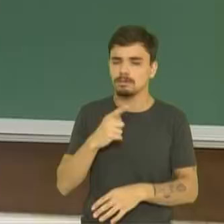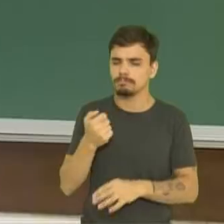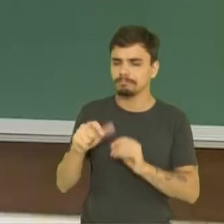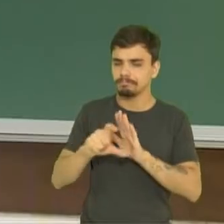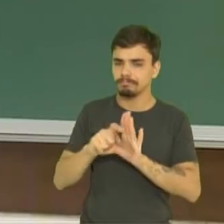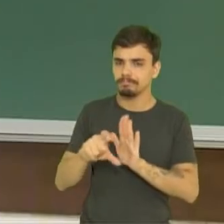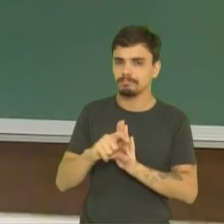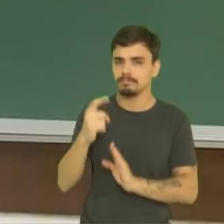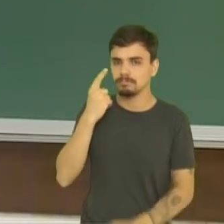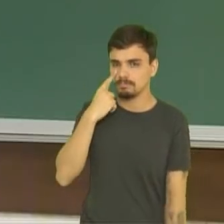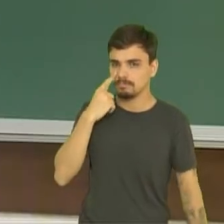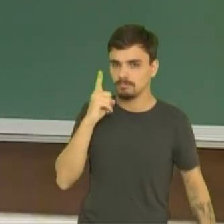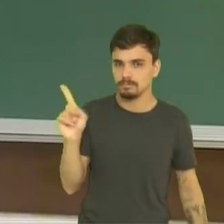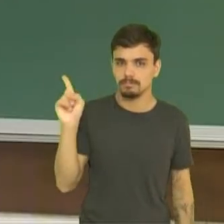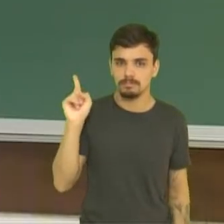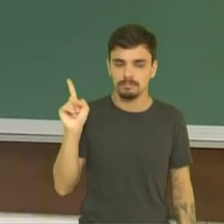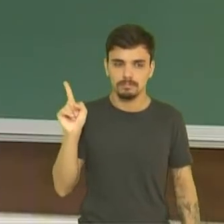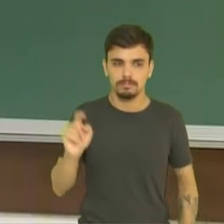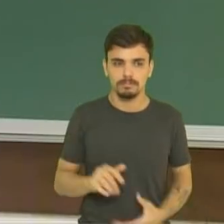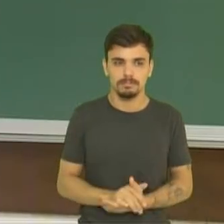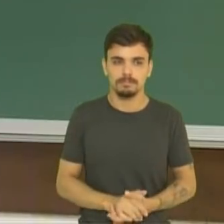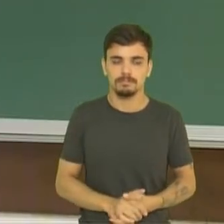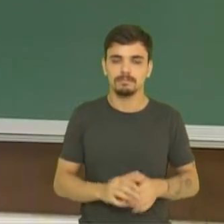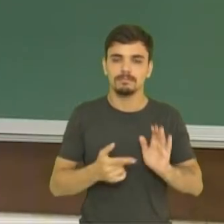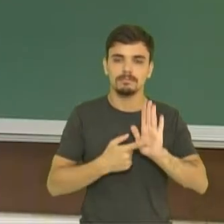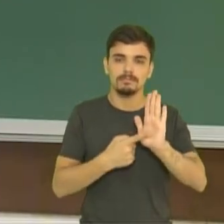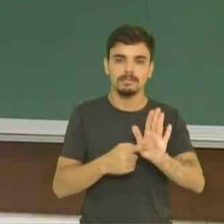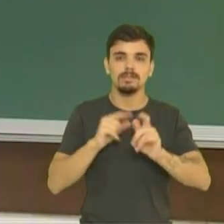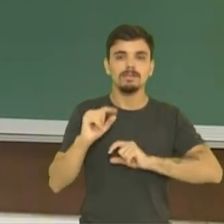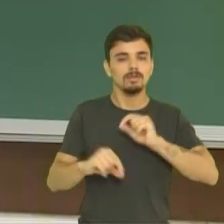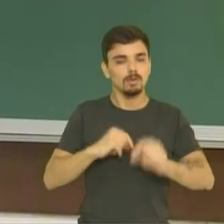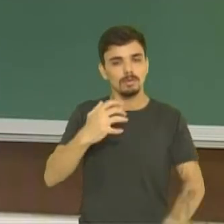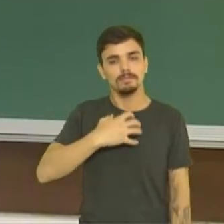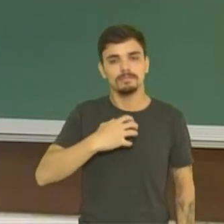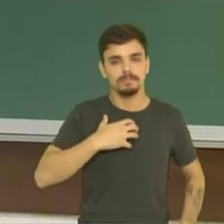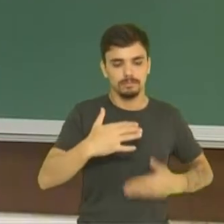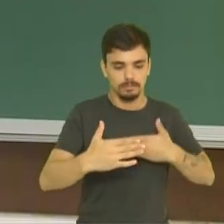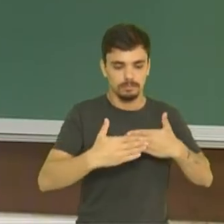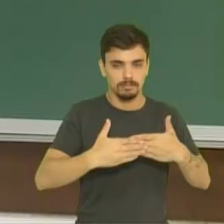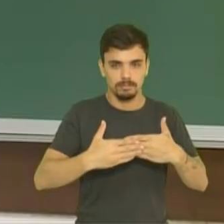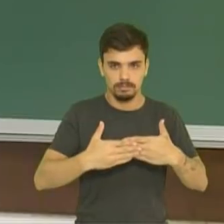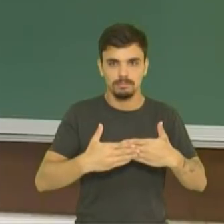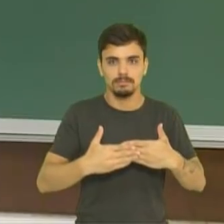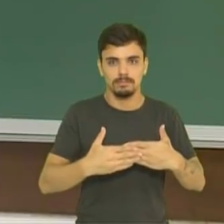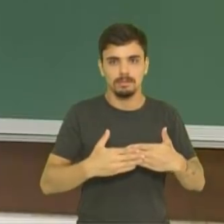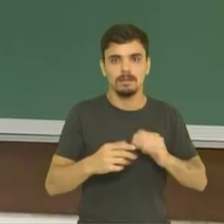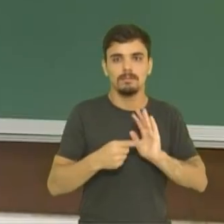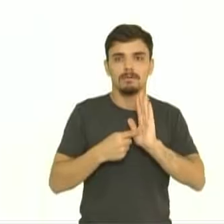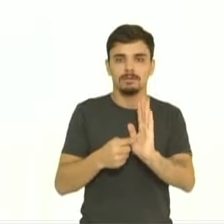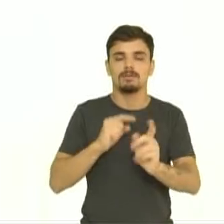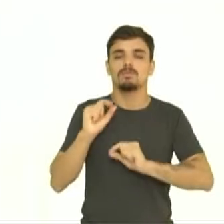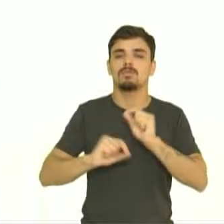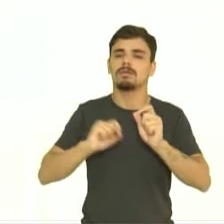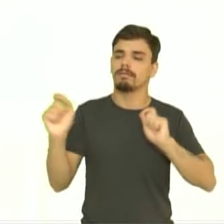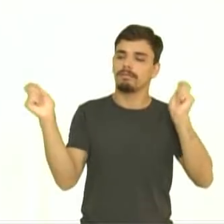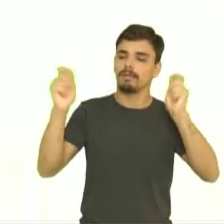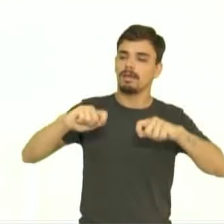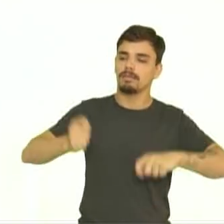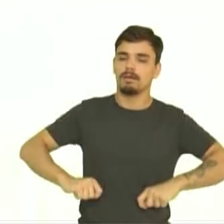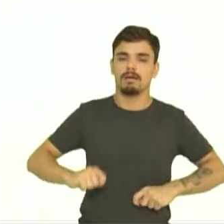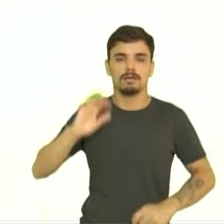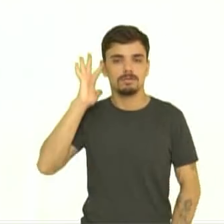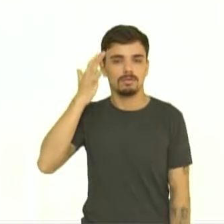da conclusão. A parte da conclusão do texto, ele apresenta um efeito de fechamento, apontando possíveis soluções